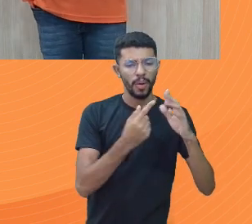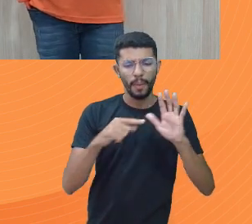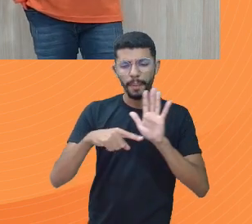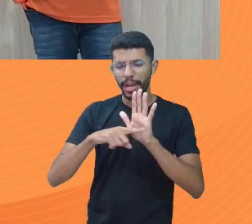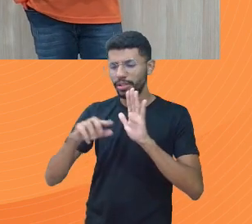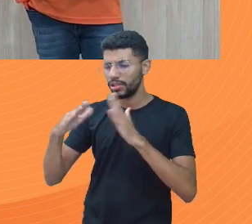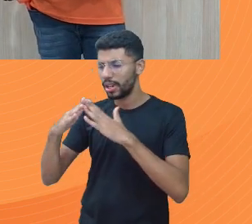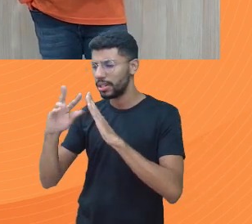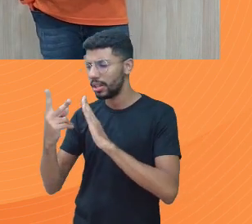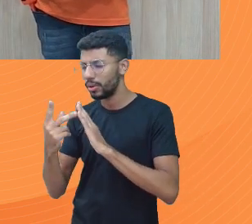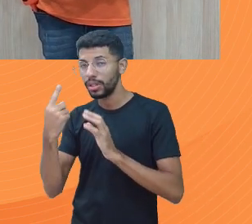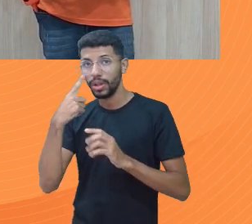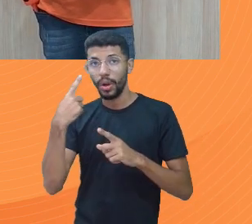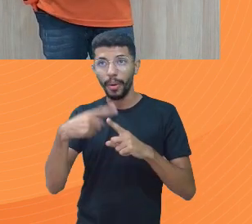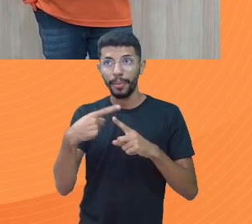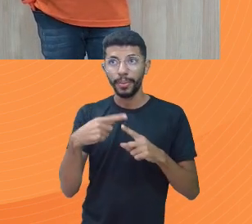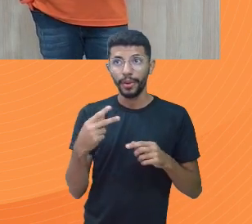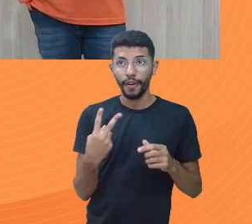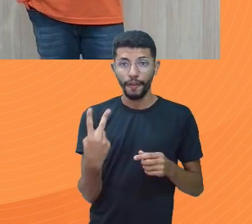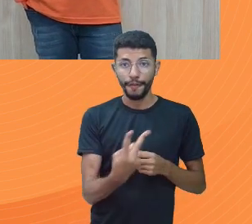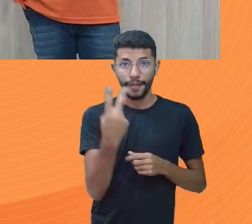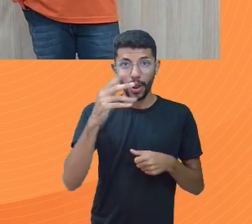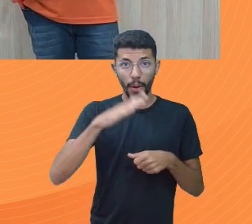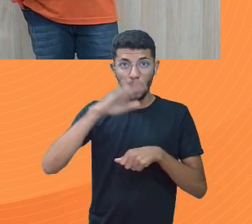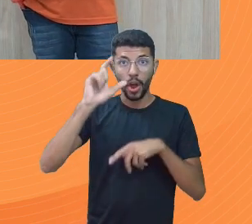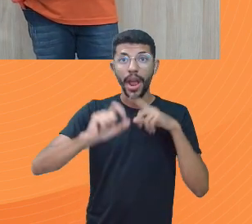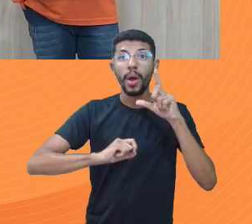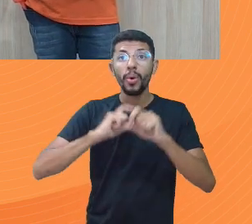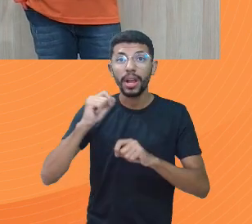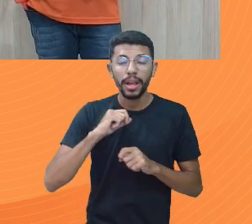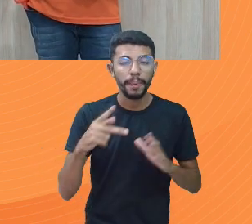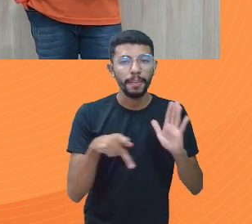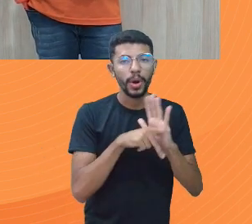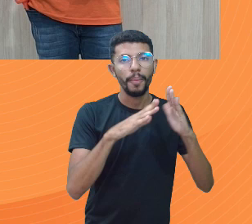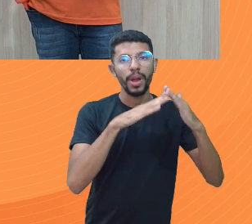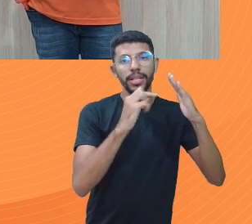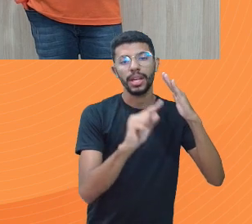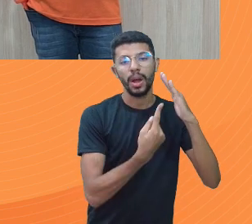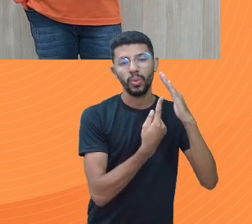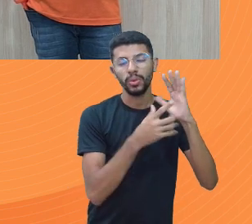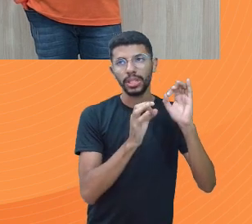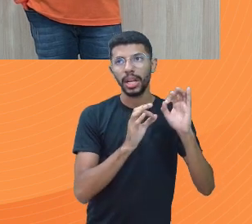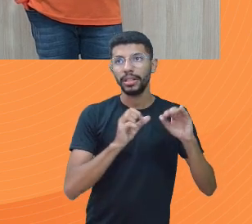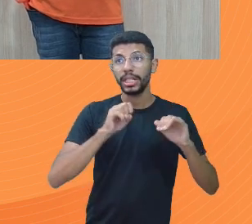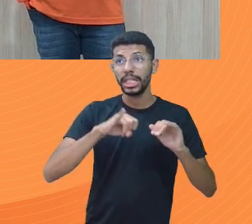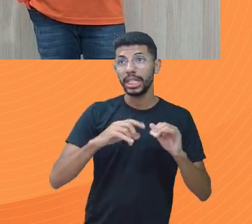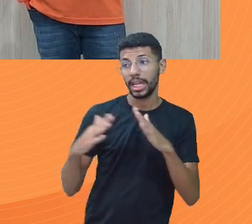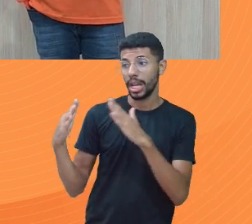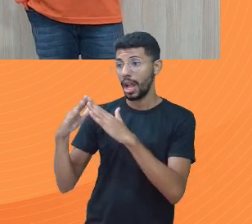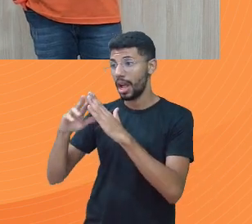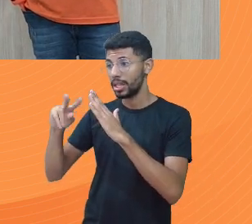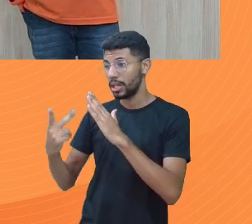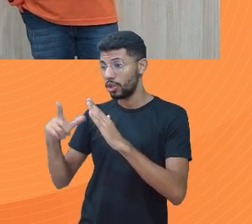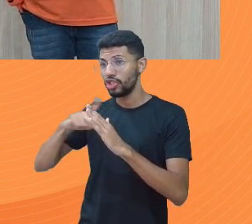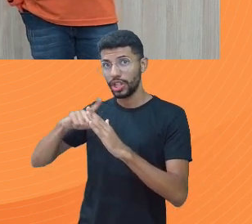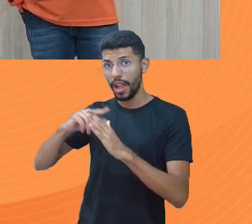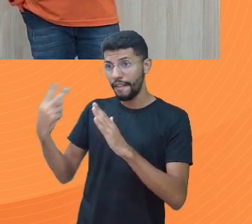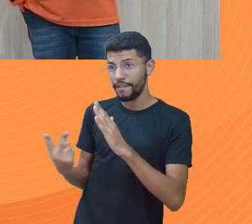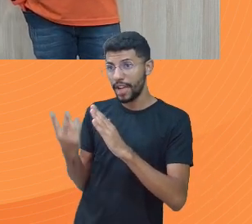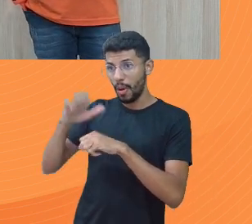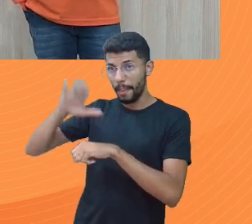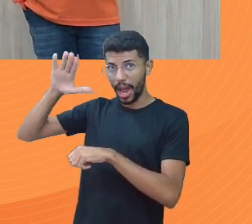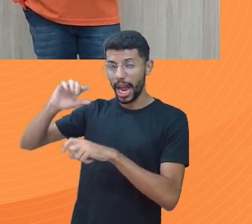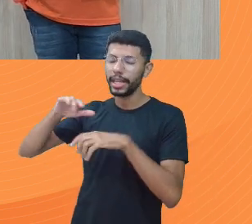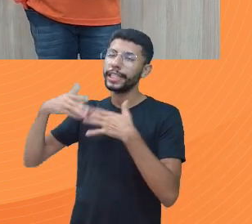Porque o valor maior na área que eu calculei é da casa 1. Se a da casa 2 tivesse dado um valor maior, eu colocaria a casa 2